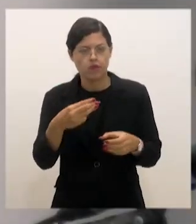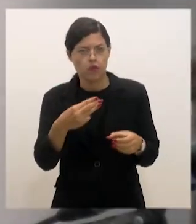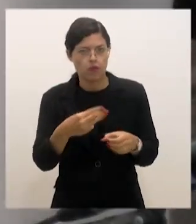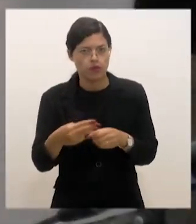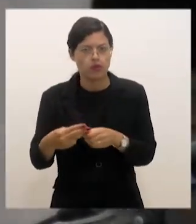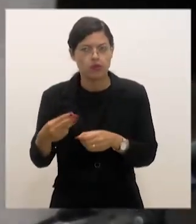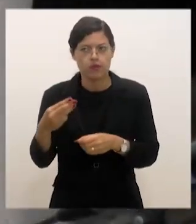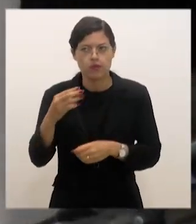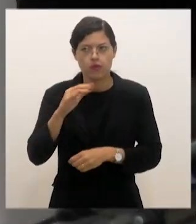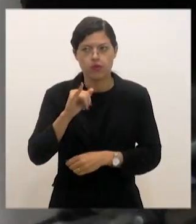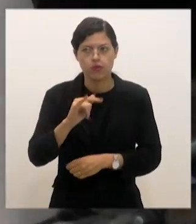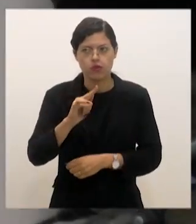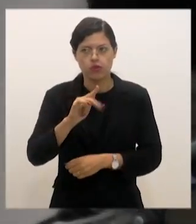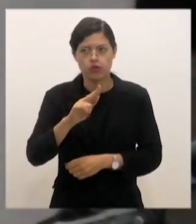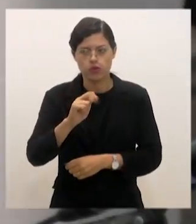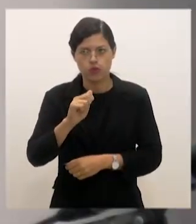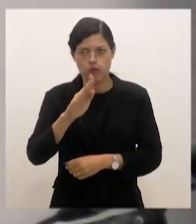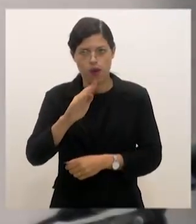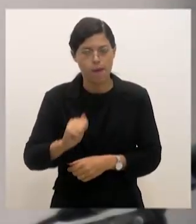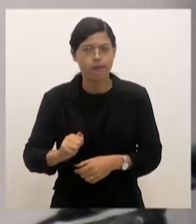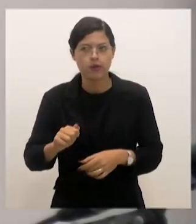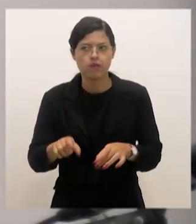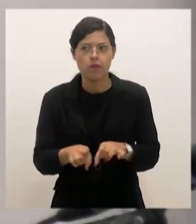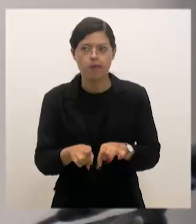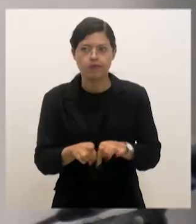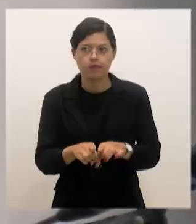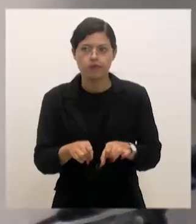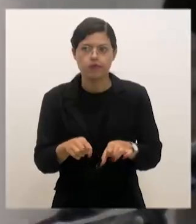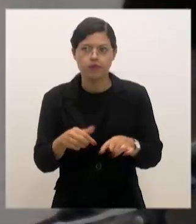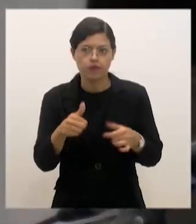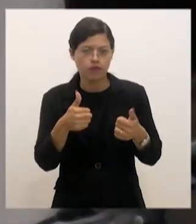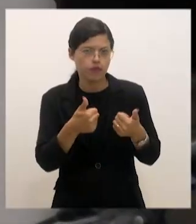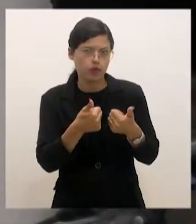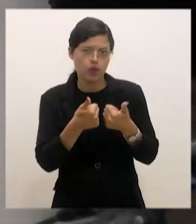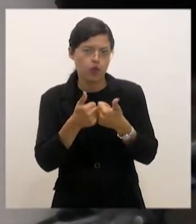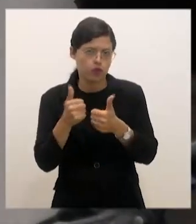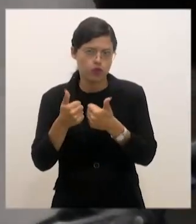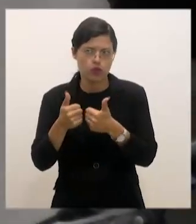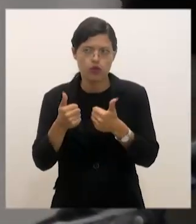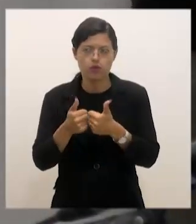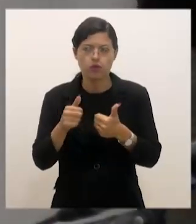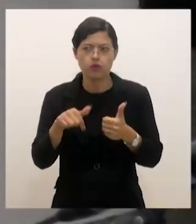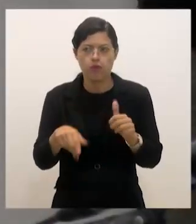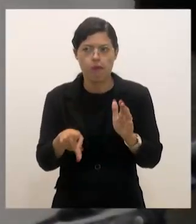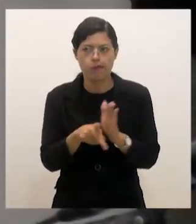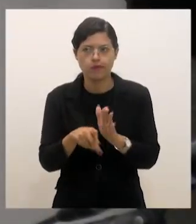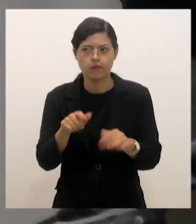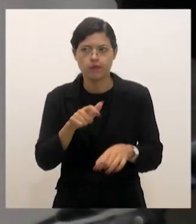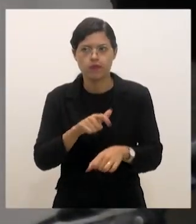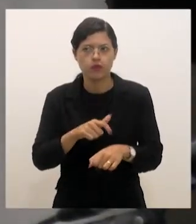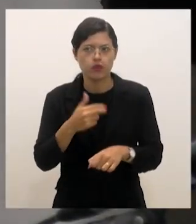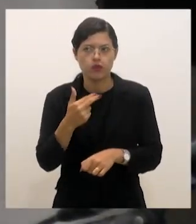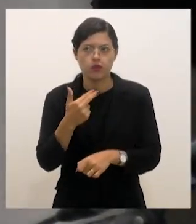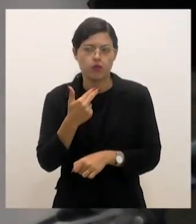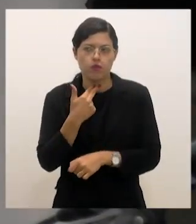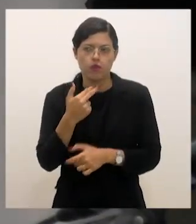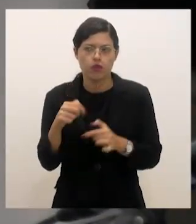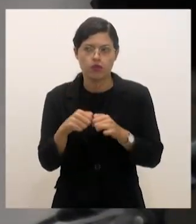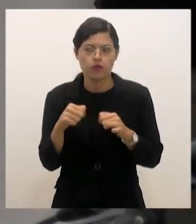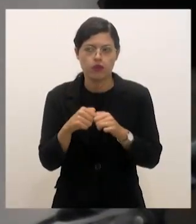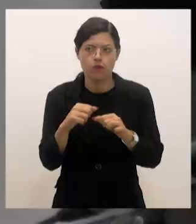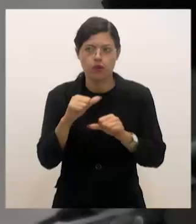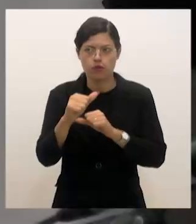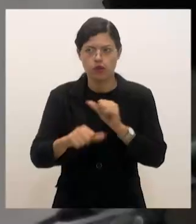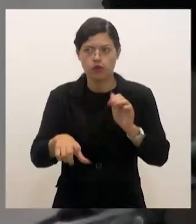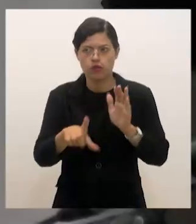e traz as linhas geodésicas daquele momento. E a gente entende que eu não posso fazer uma alteração de lei